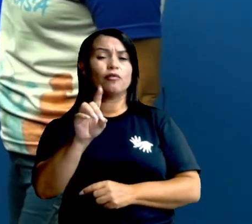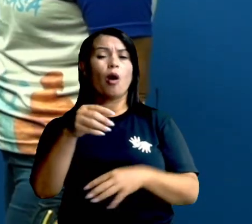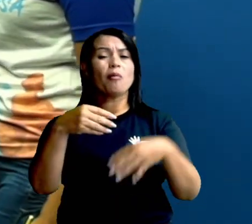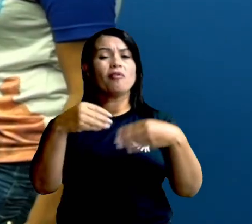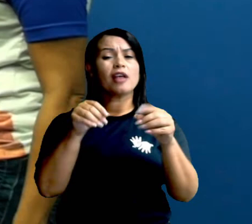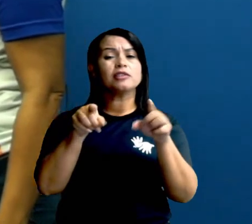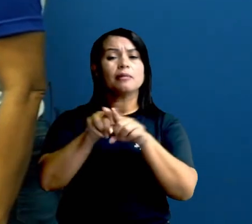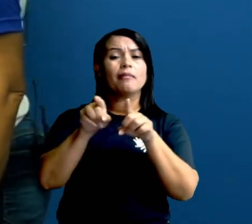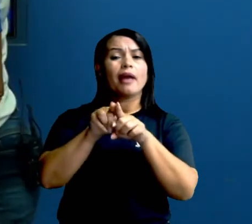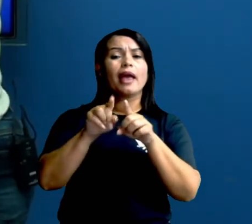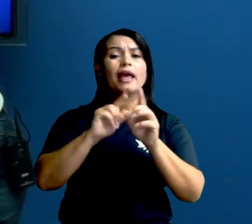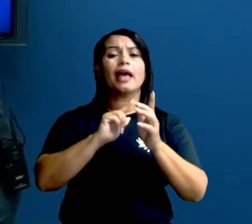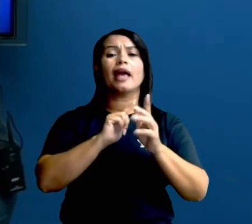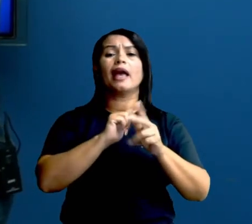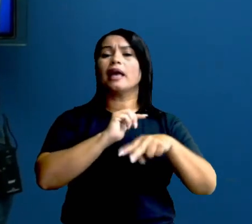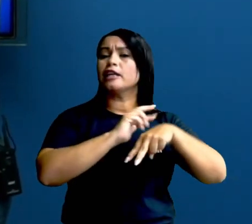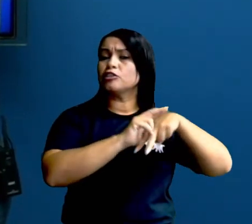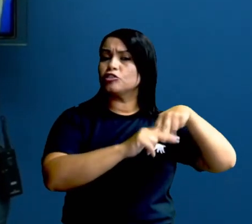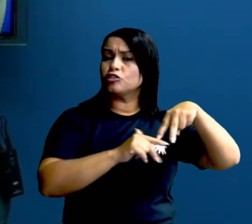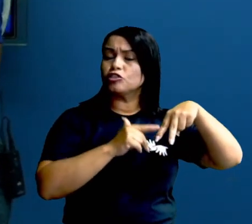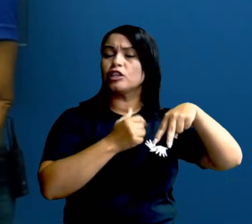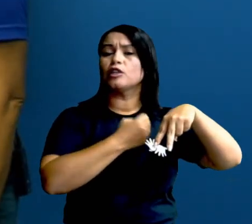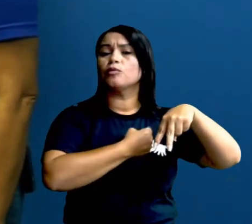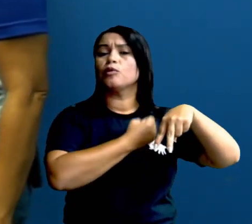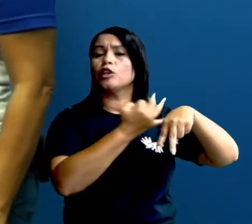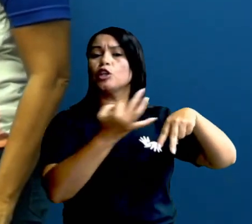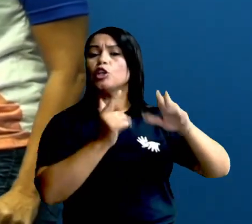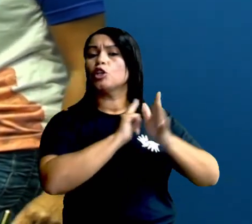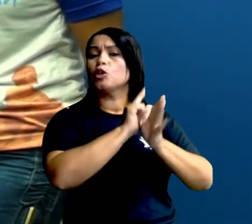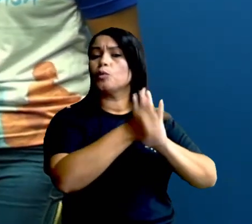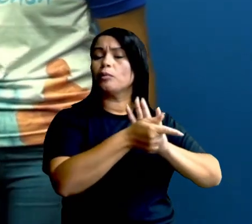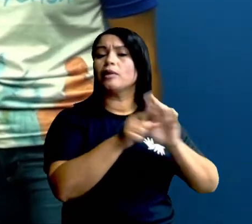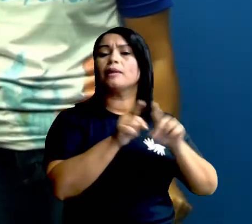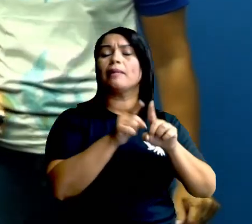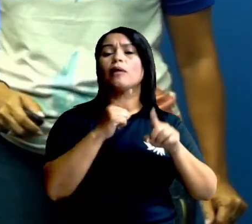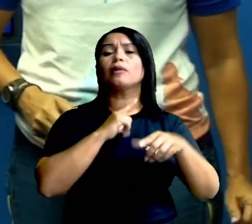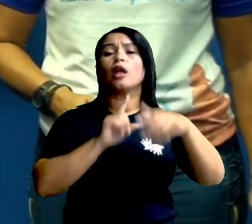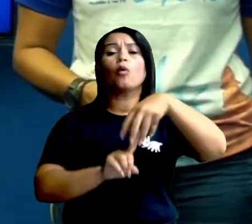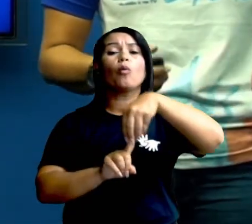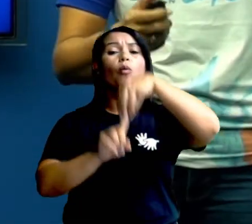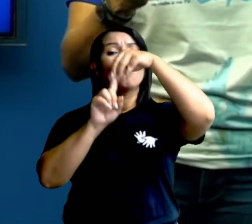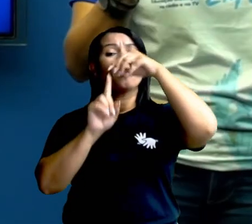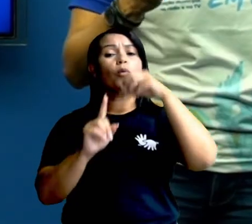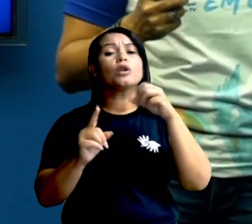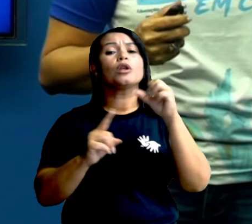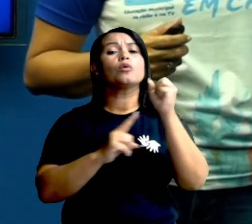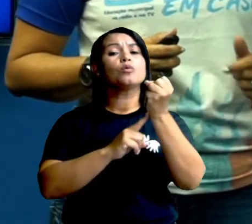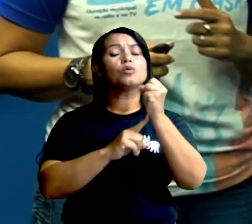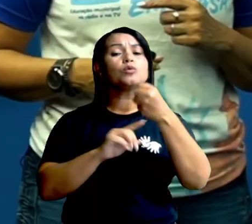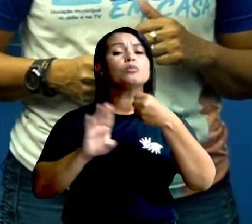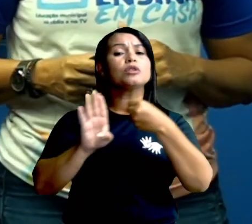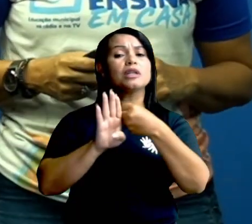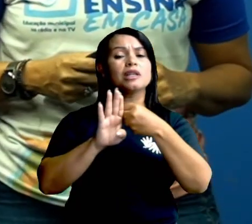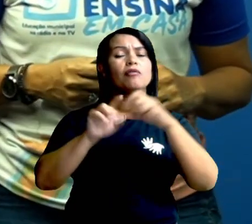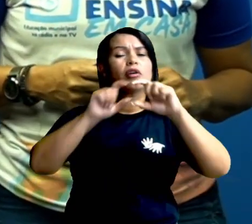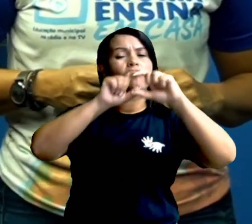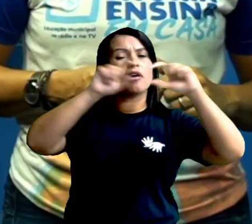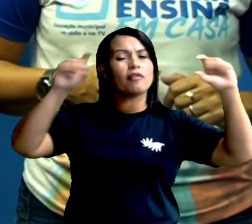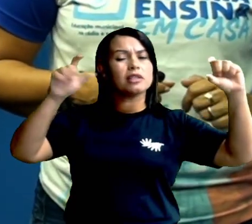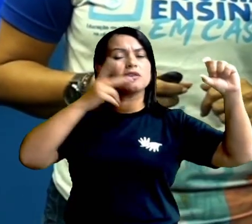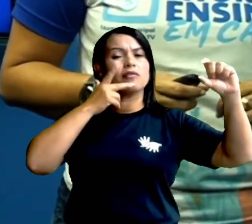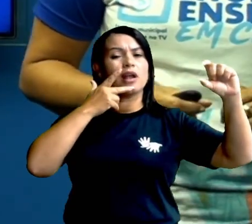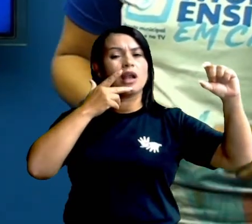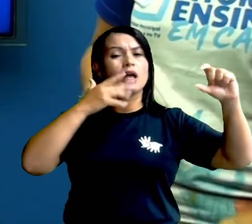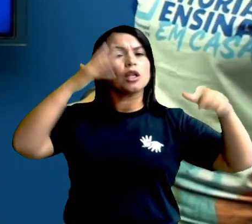em gênero e número, quando se refere a um único substantivo, tá certo? Que foi aquela frasezinha lá do macaco que eu coloquei